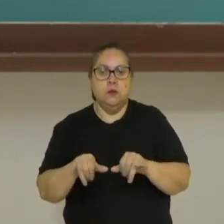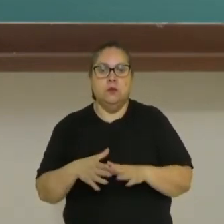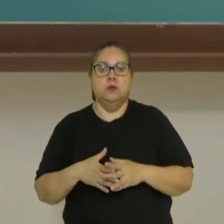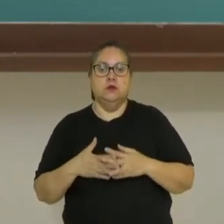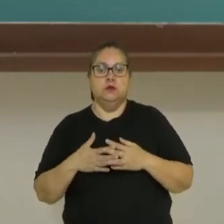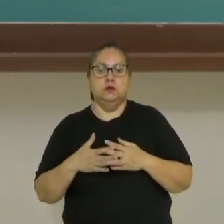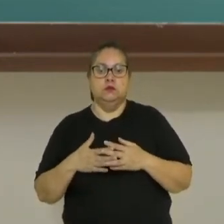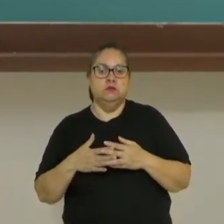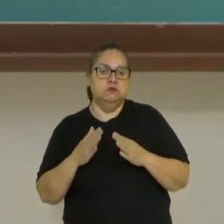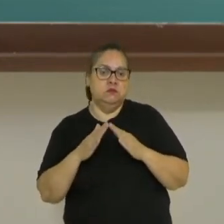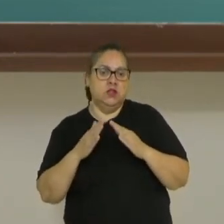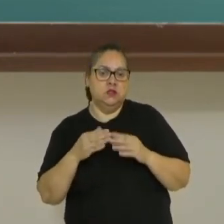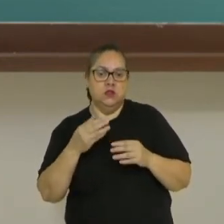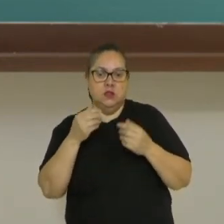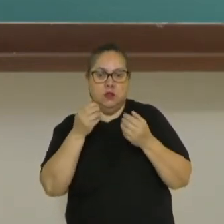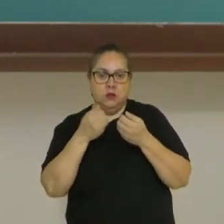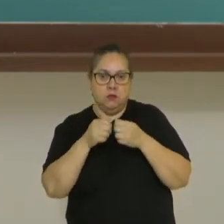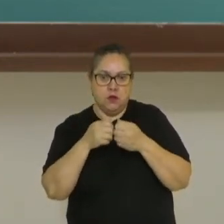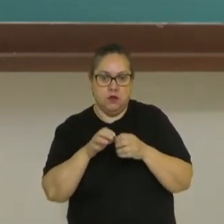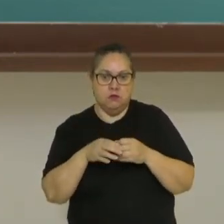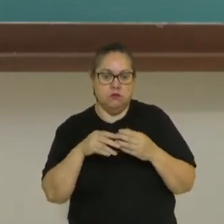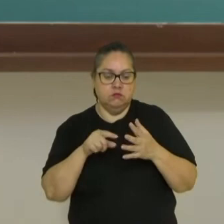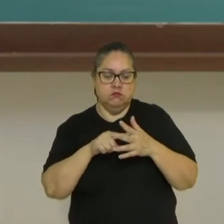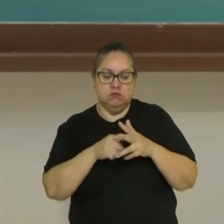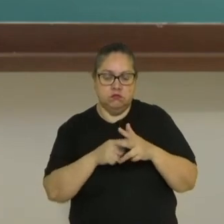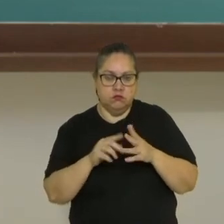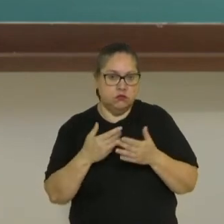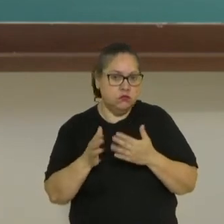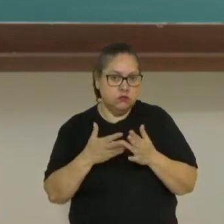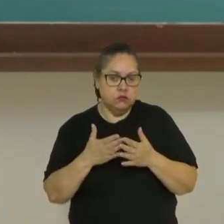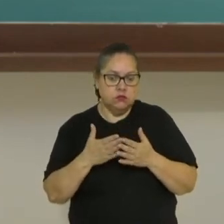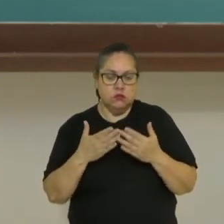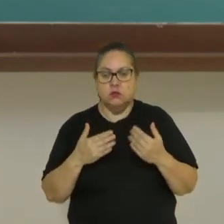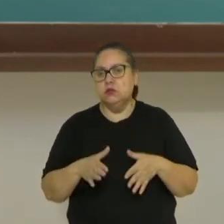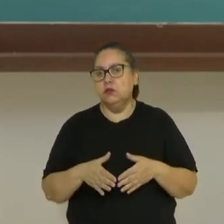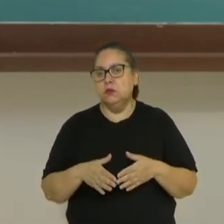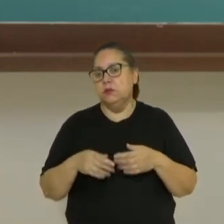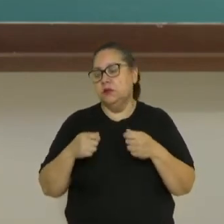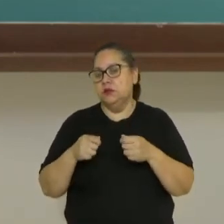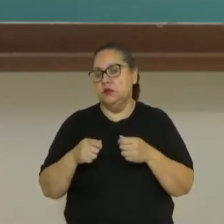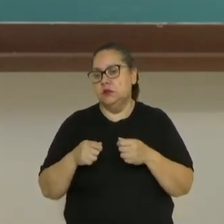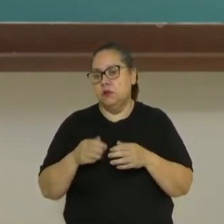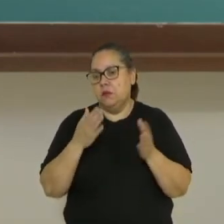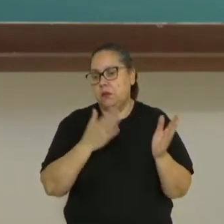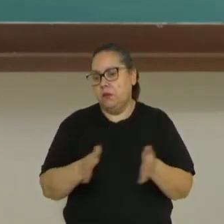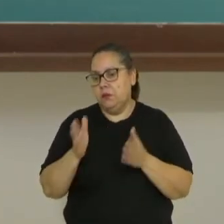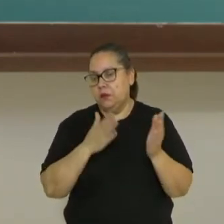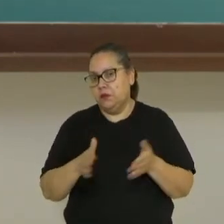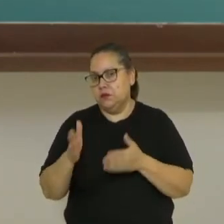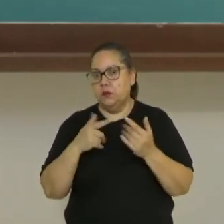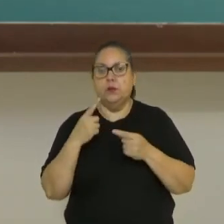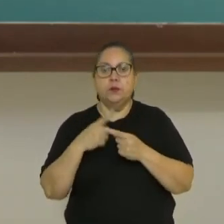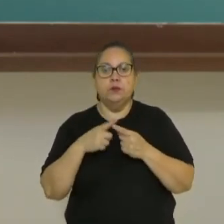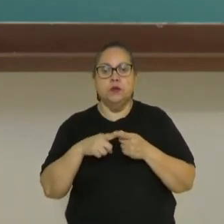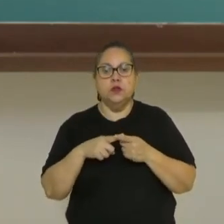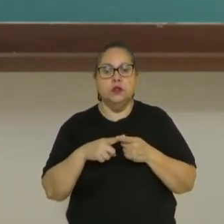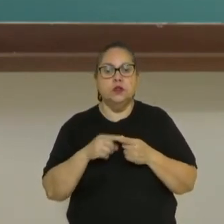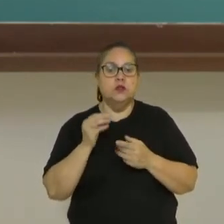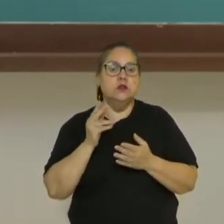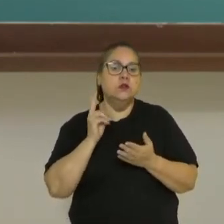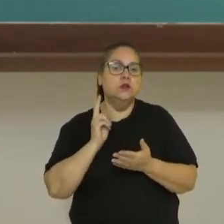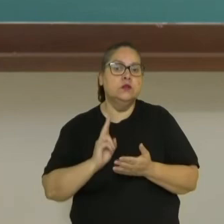panificadora ou até mesmo uma oficina, ela não necessariamente detém os meios de produção, porque ela ainda